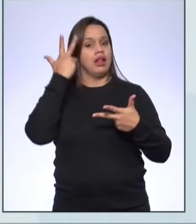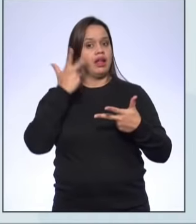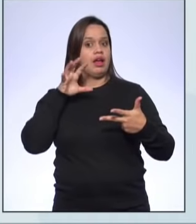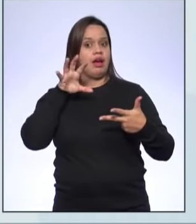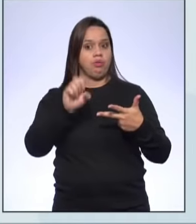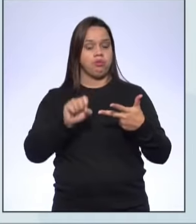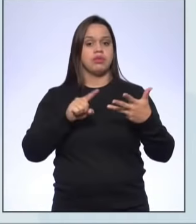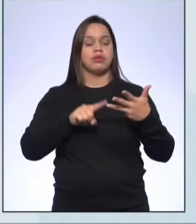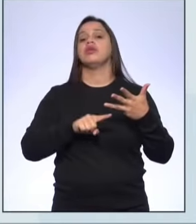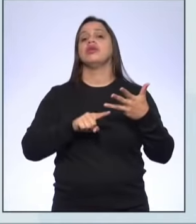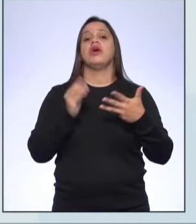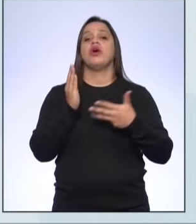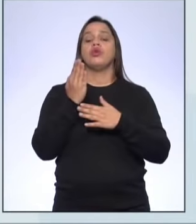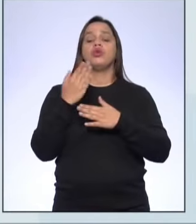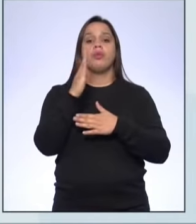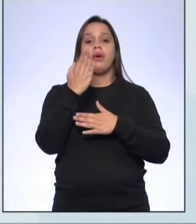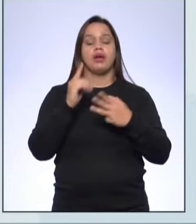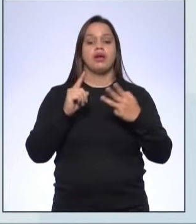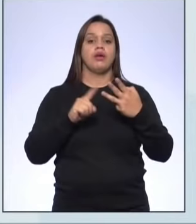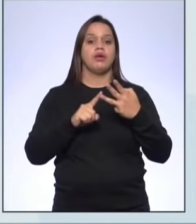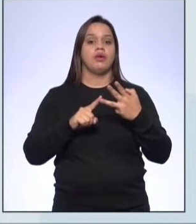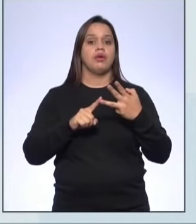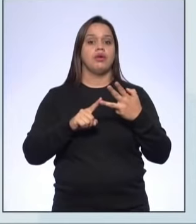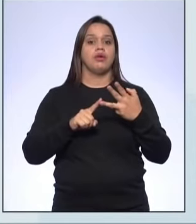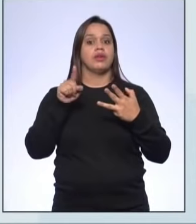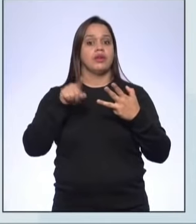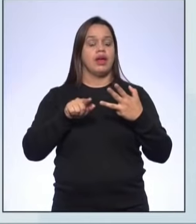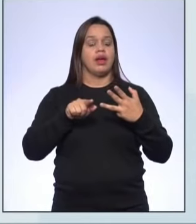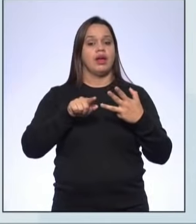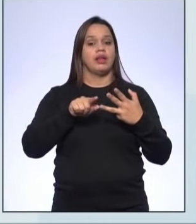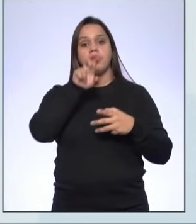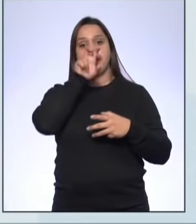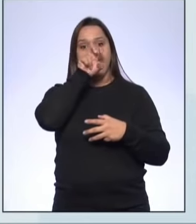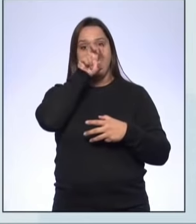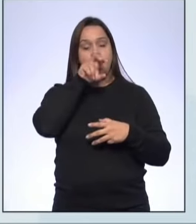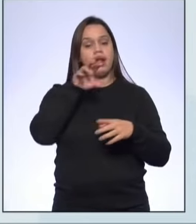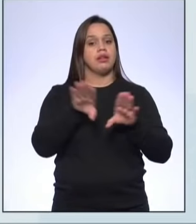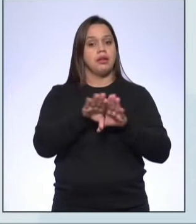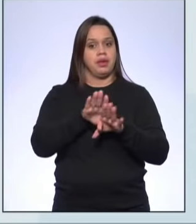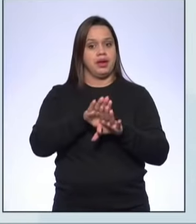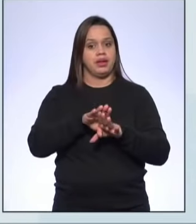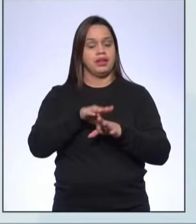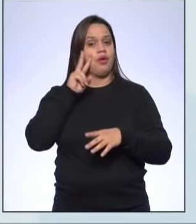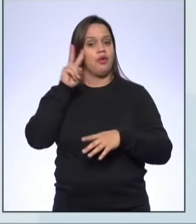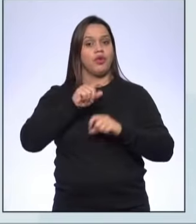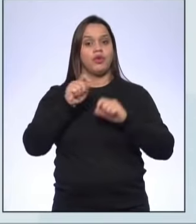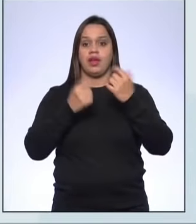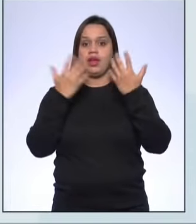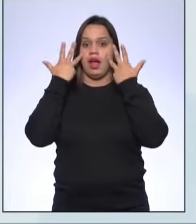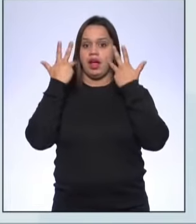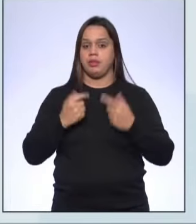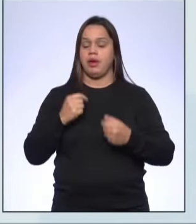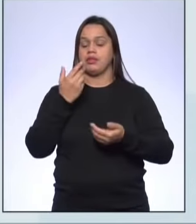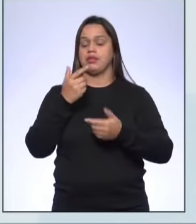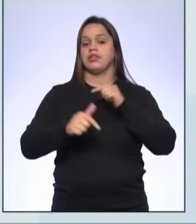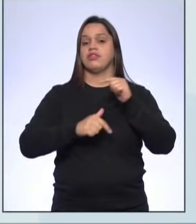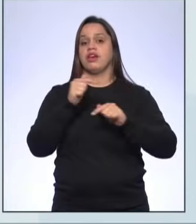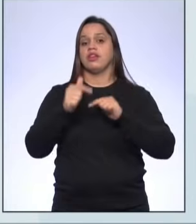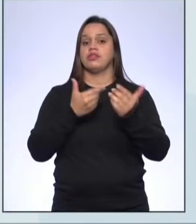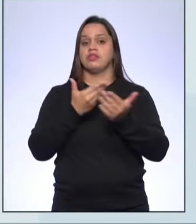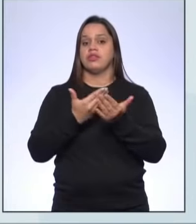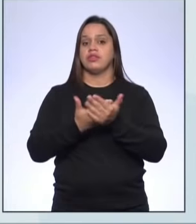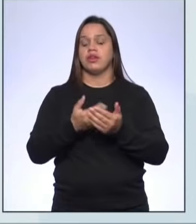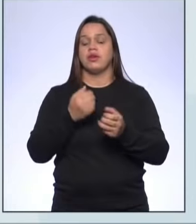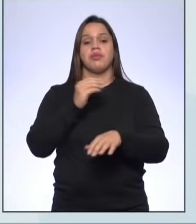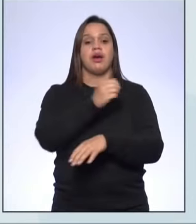shark tubarão e macau que arara e olha lá foram os animais nós trabalhamos na aula anterior